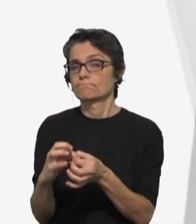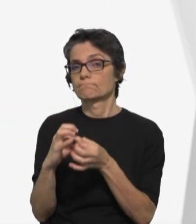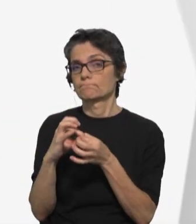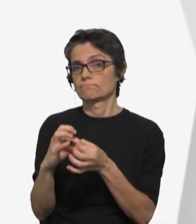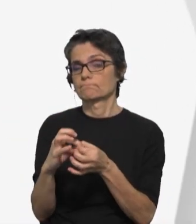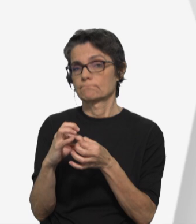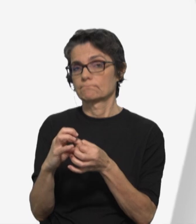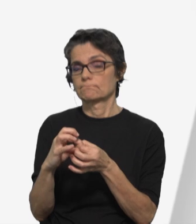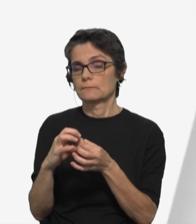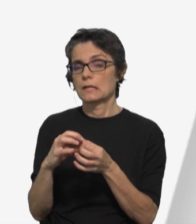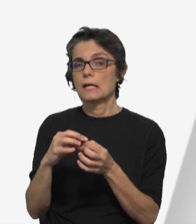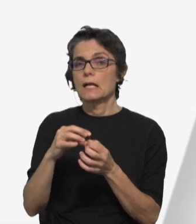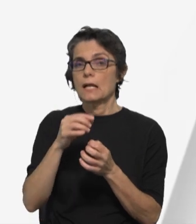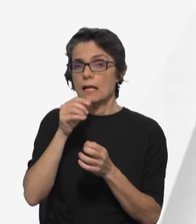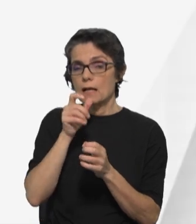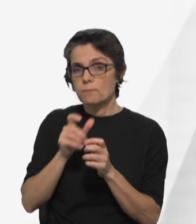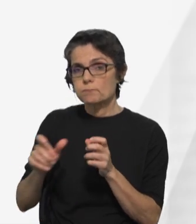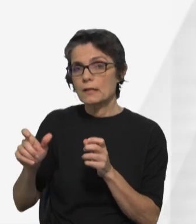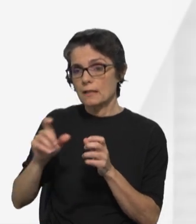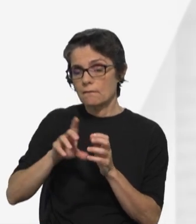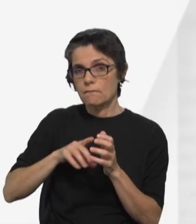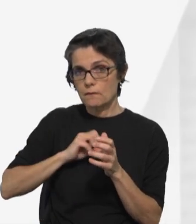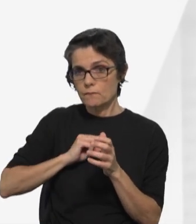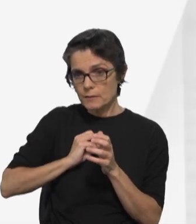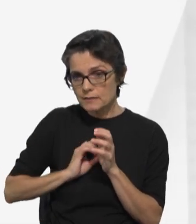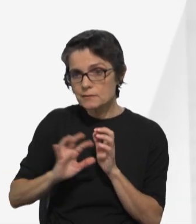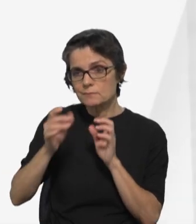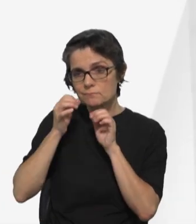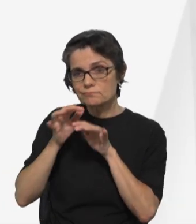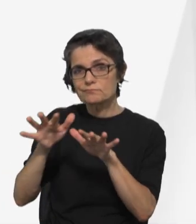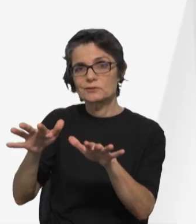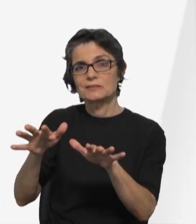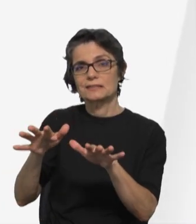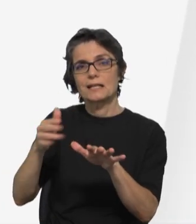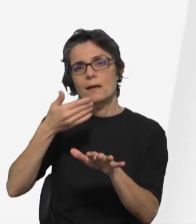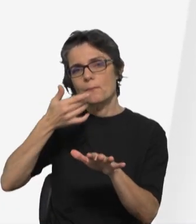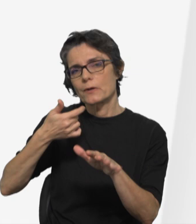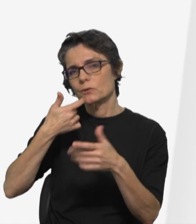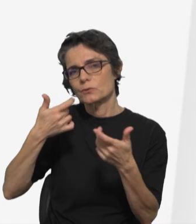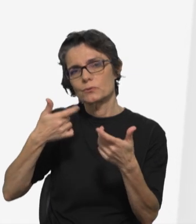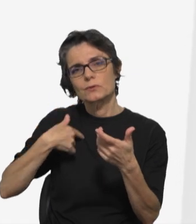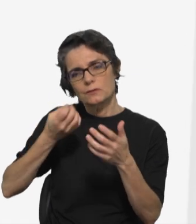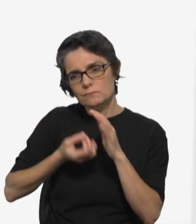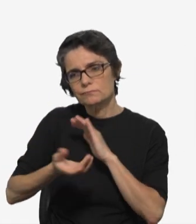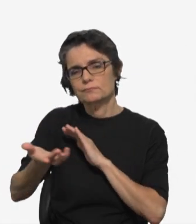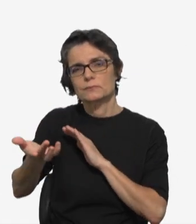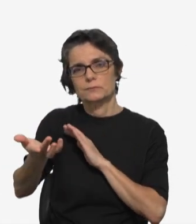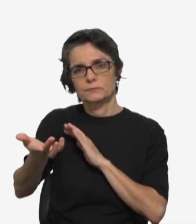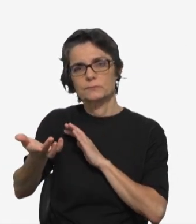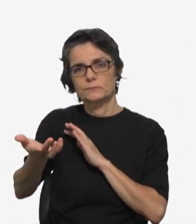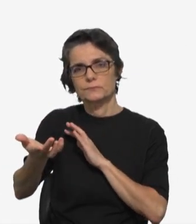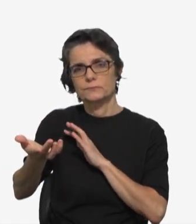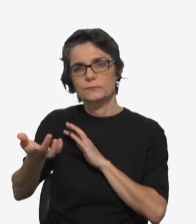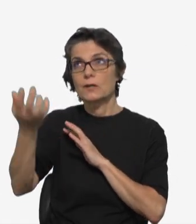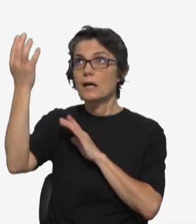as minhas palavras permanecerem em vós, pedireis o que quiserdes e ser-vos-á concedido. A